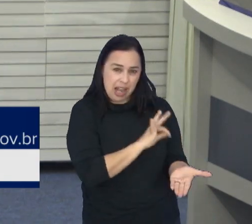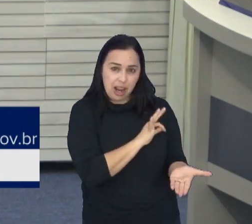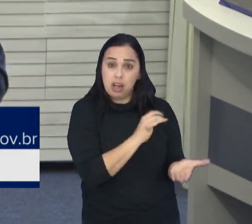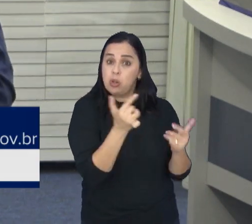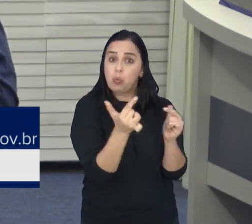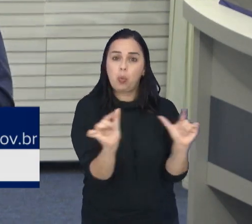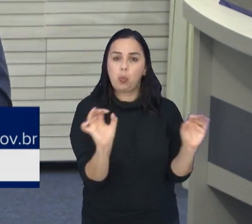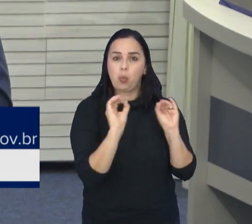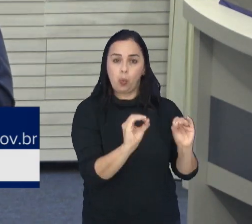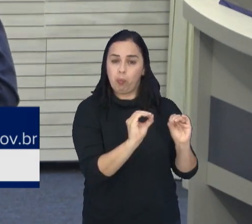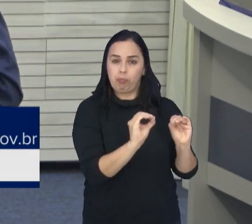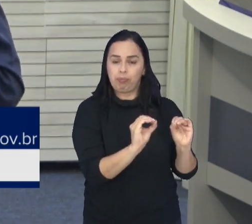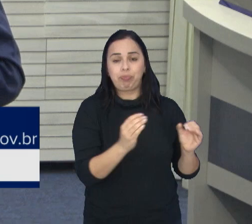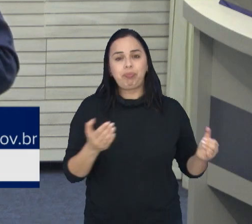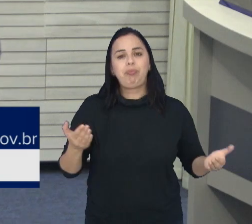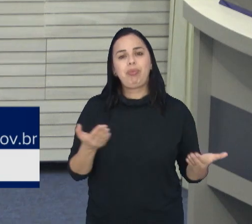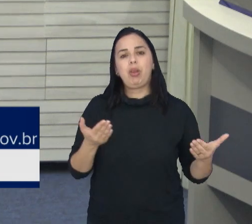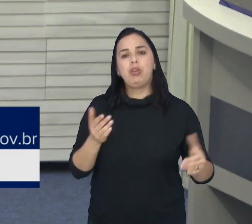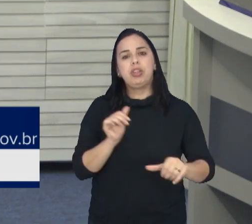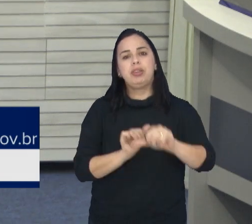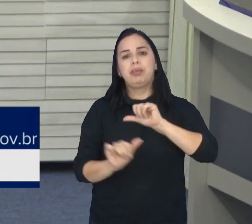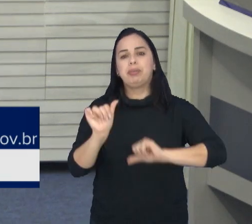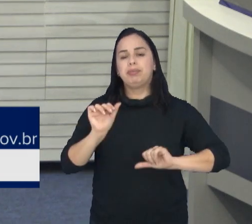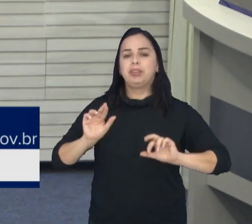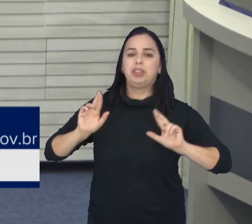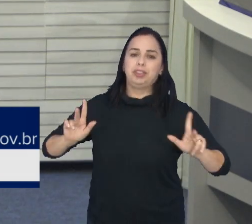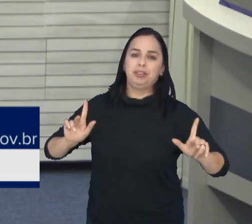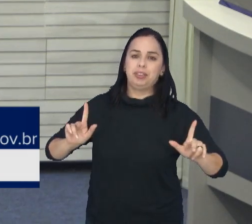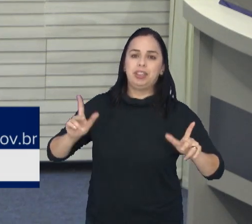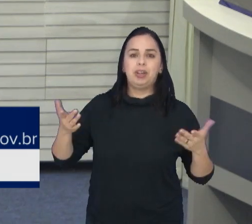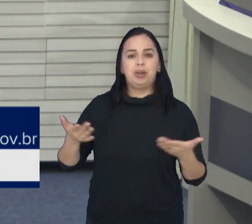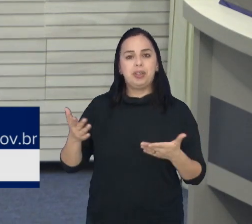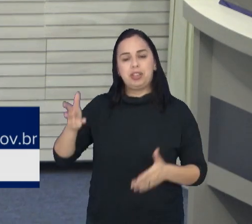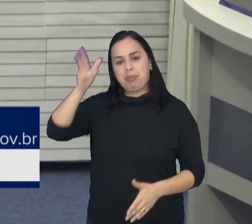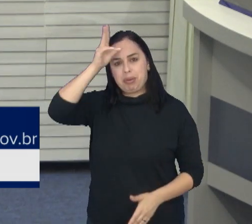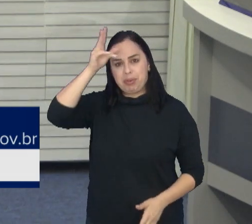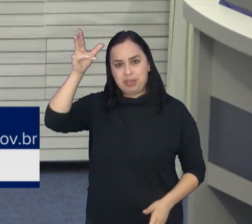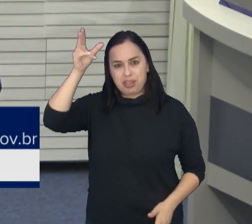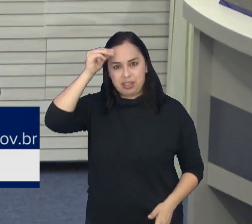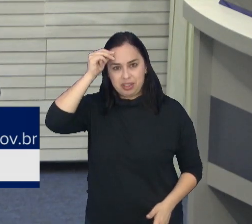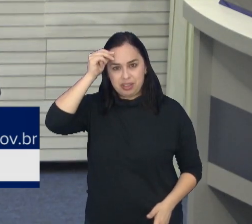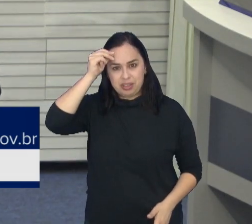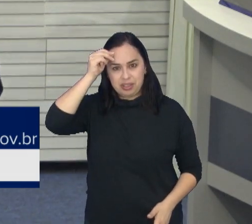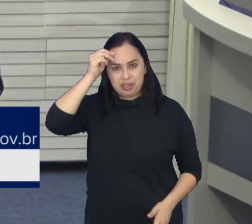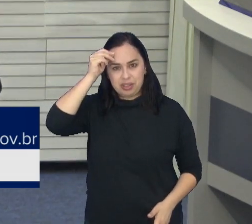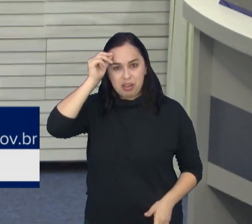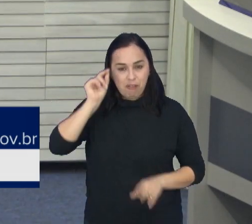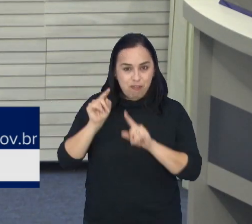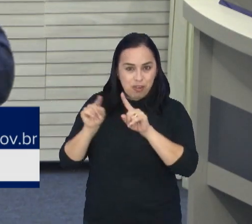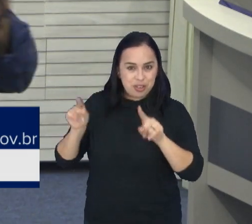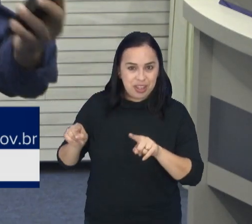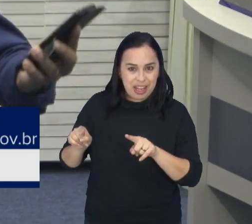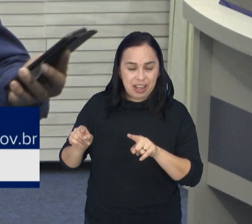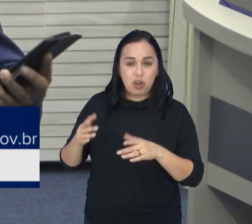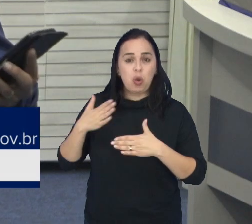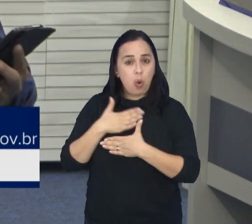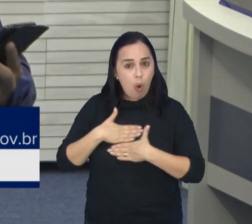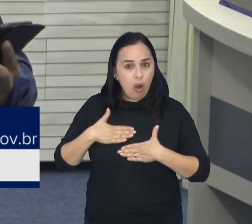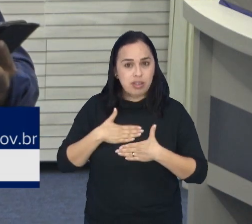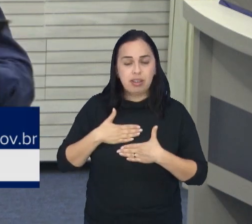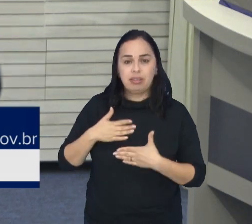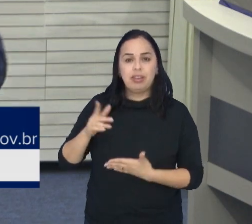na casca. Hoje a prefeitura, se algum servidor está insatisfeito na prefeitura, graças a Deus não falta